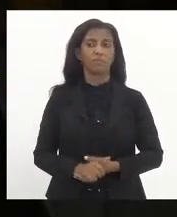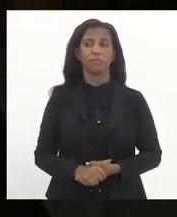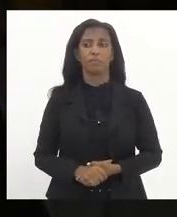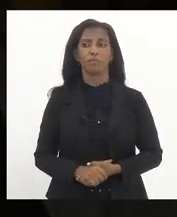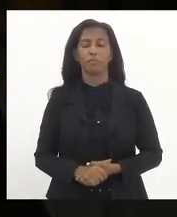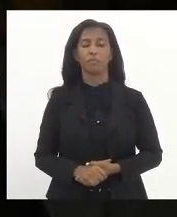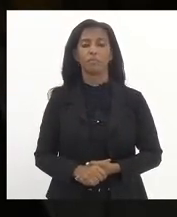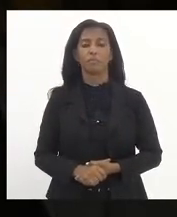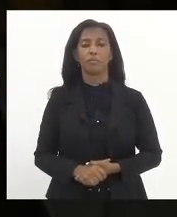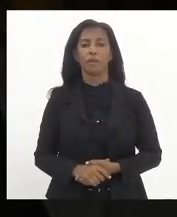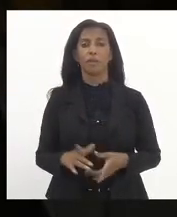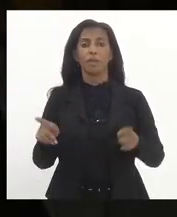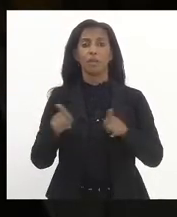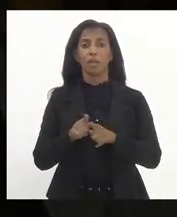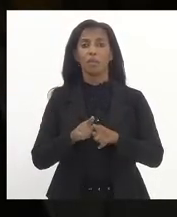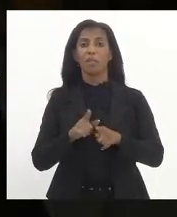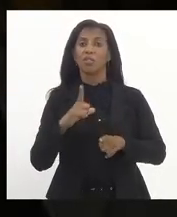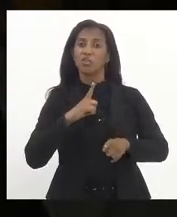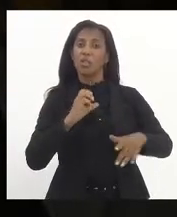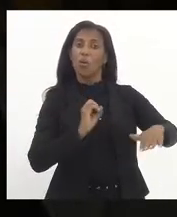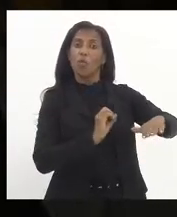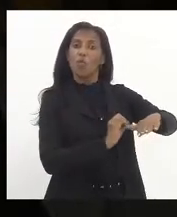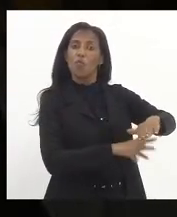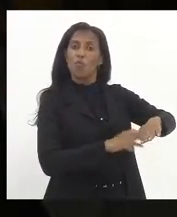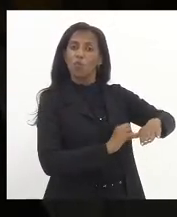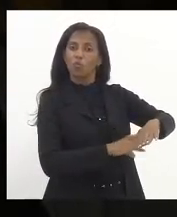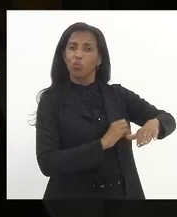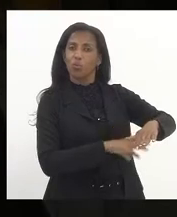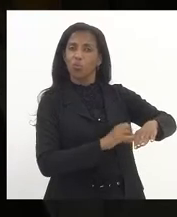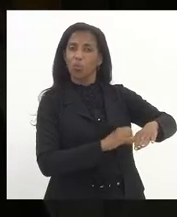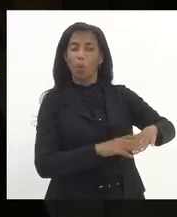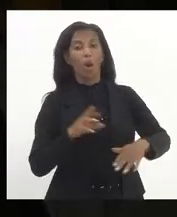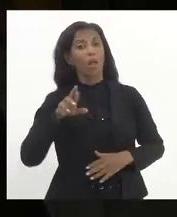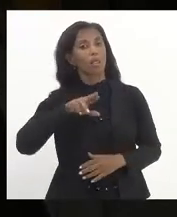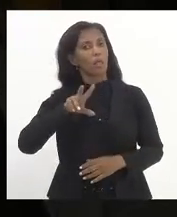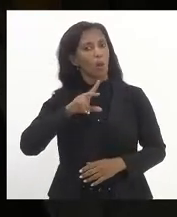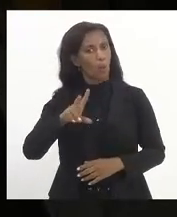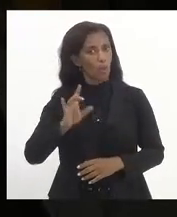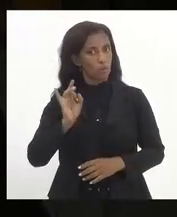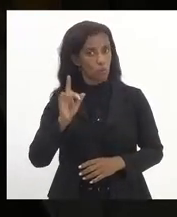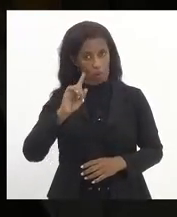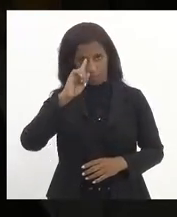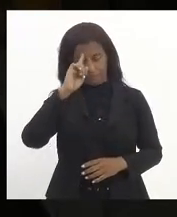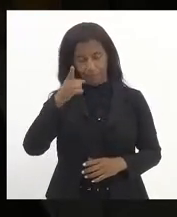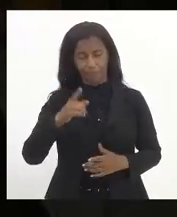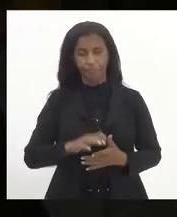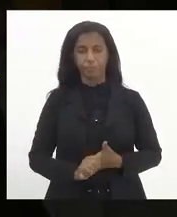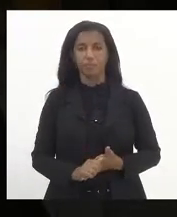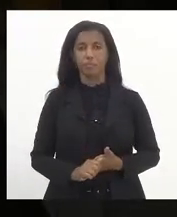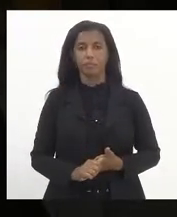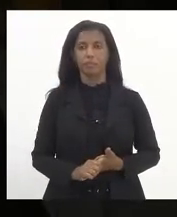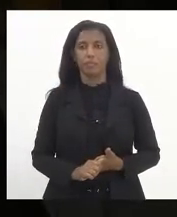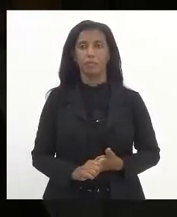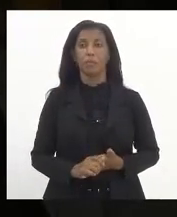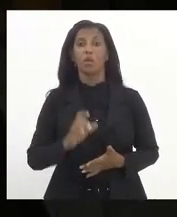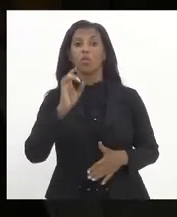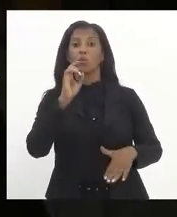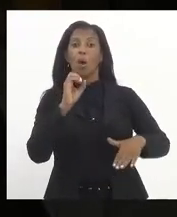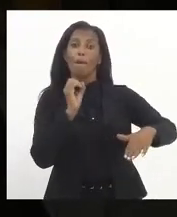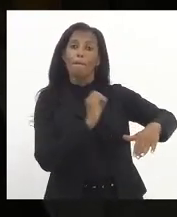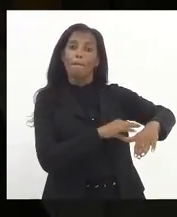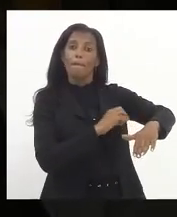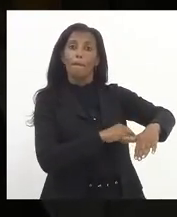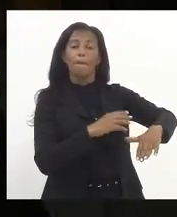a perspectiva de termos um fundo soberano, que não seja apenas, eu quero aqui defender essa ideia, que não seja apenas uma